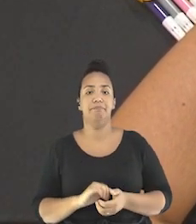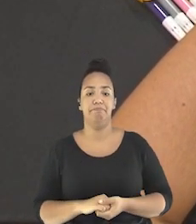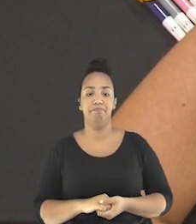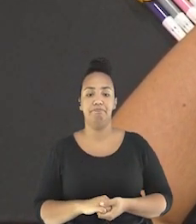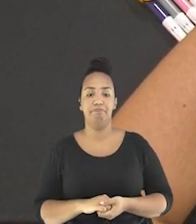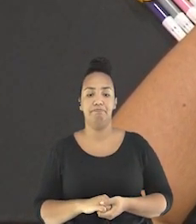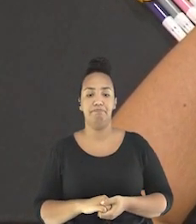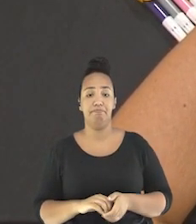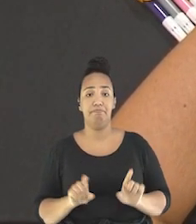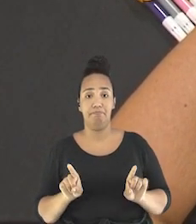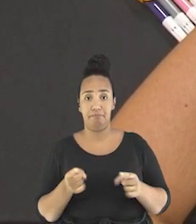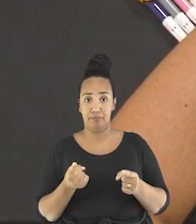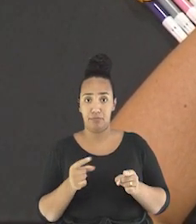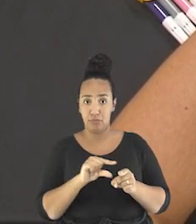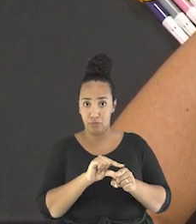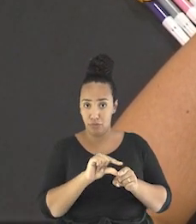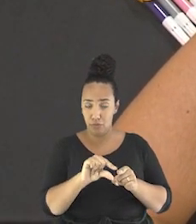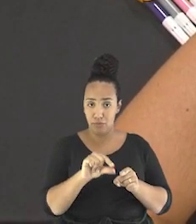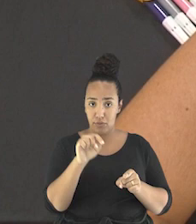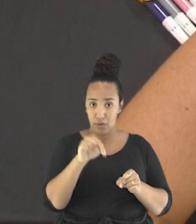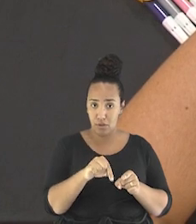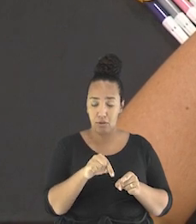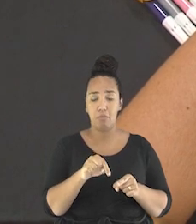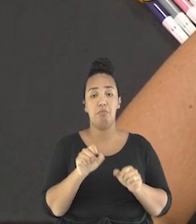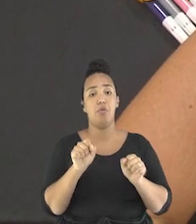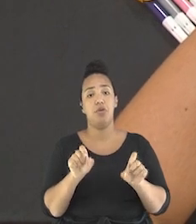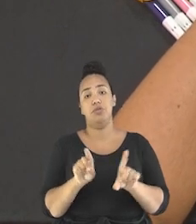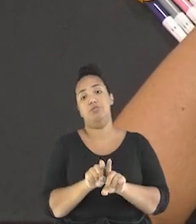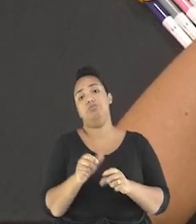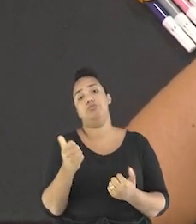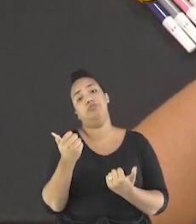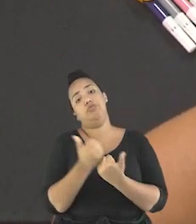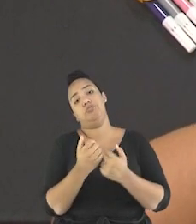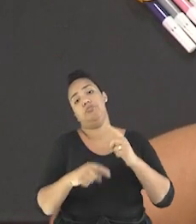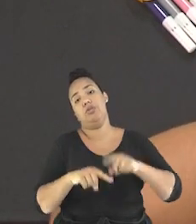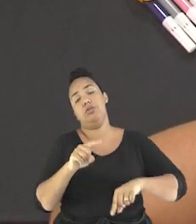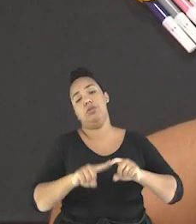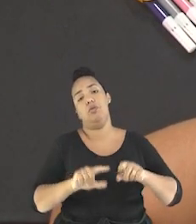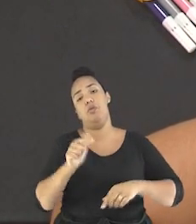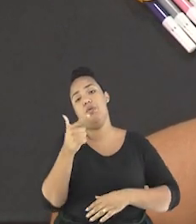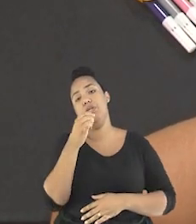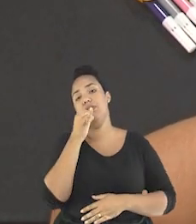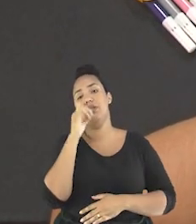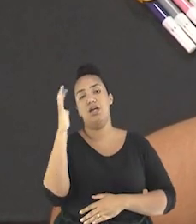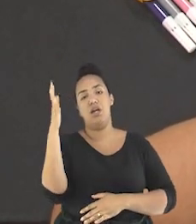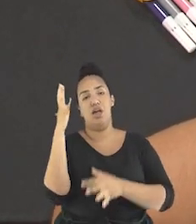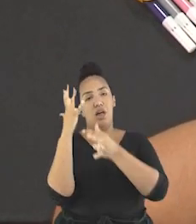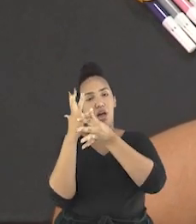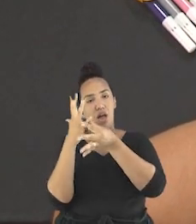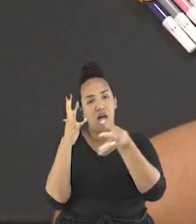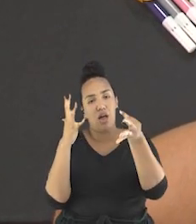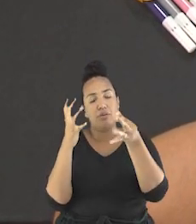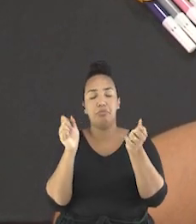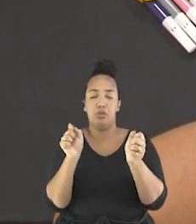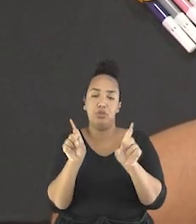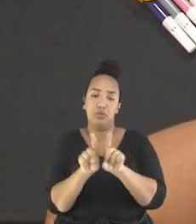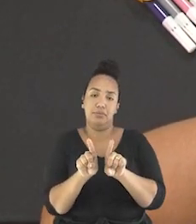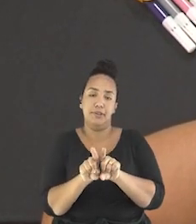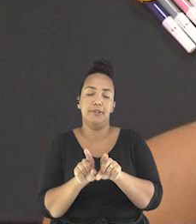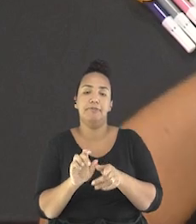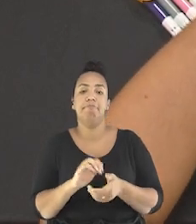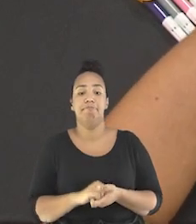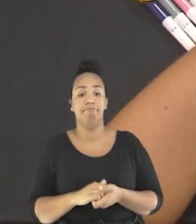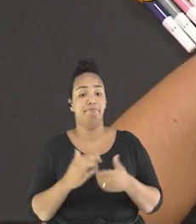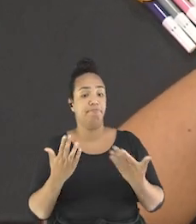gravetinho essa madeirinha de churrasco, de palito de churrasco, pode ser também um graveto, para ficar ainda mais rústico, tá bom?